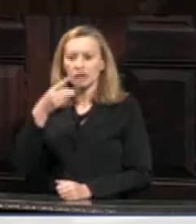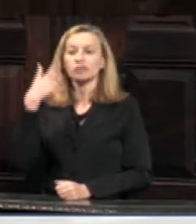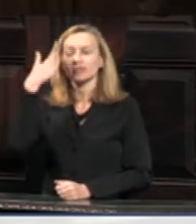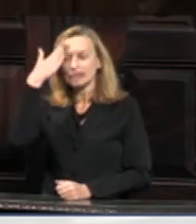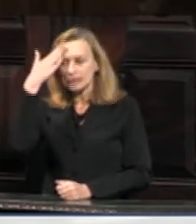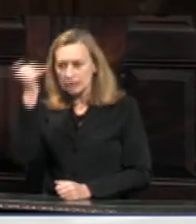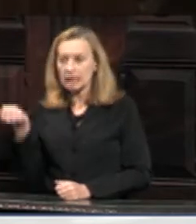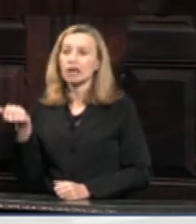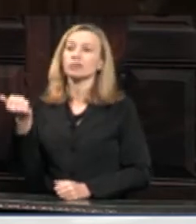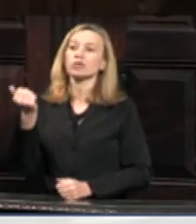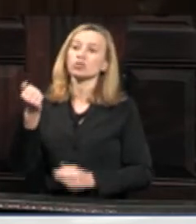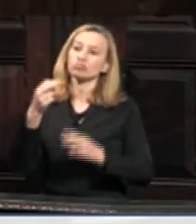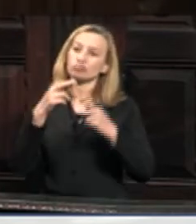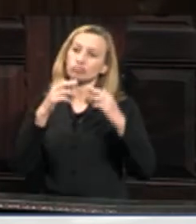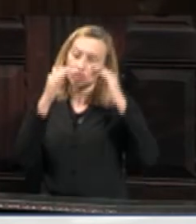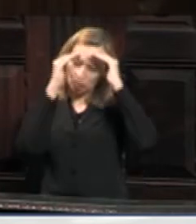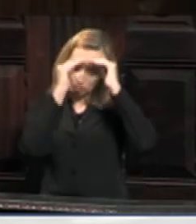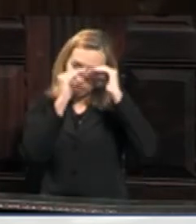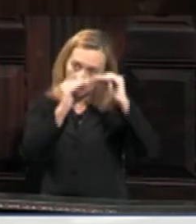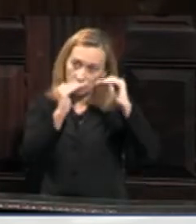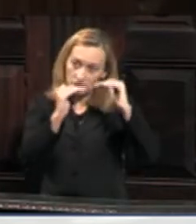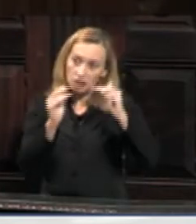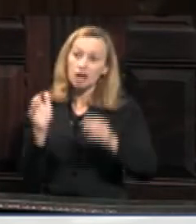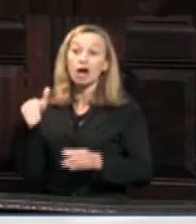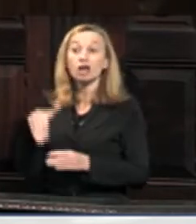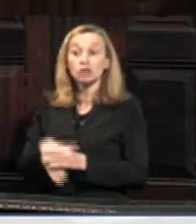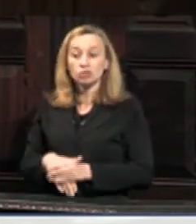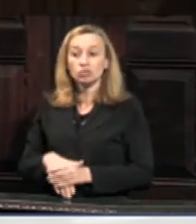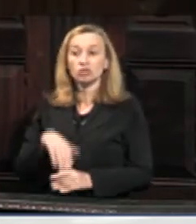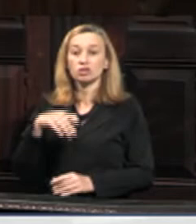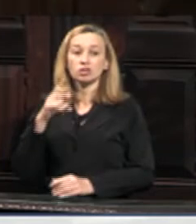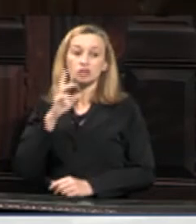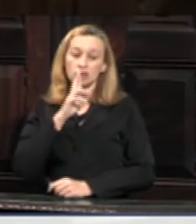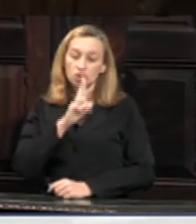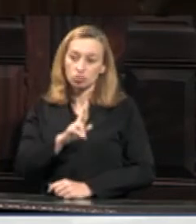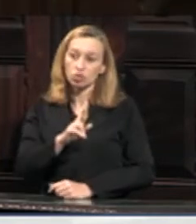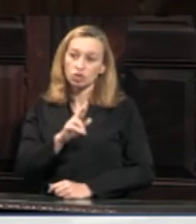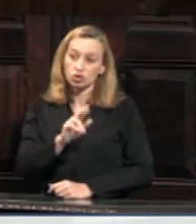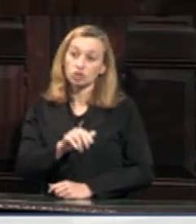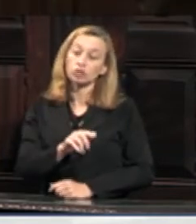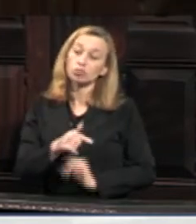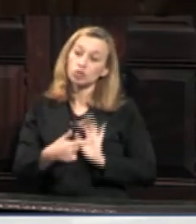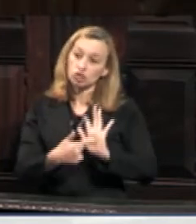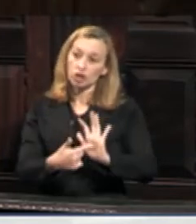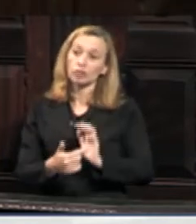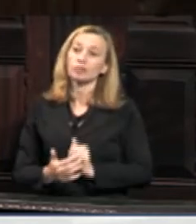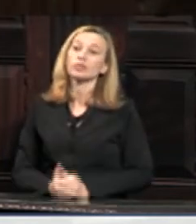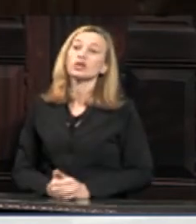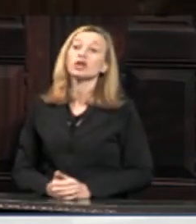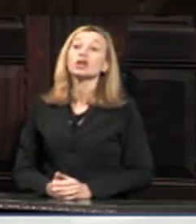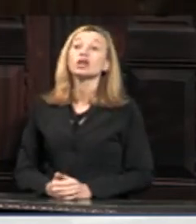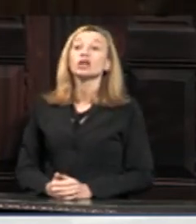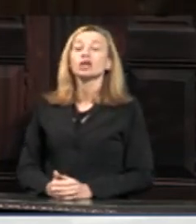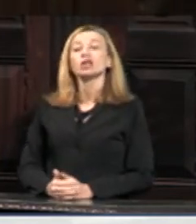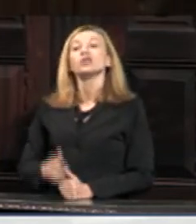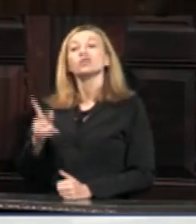respeitar o que as urnas disseram, e os vitoriosos